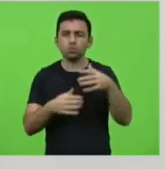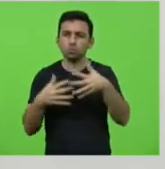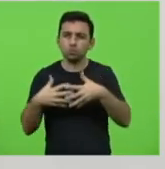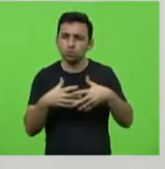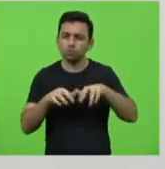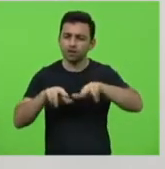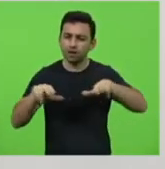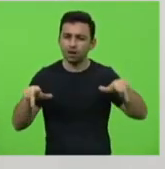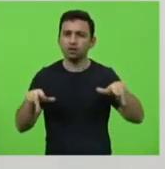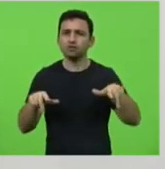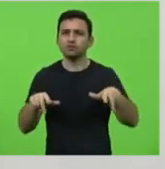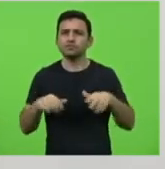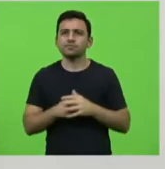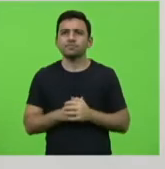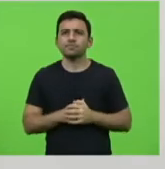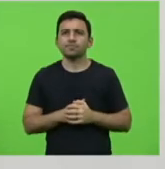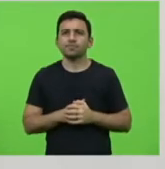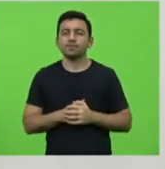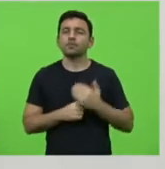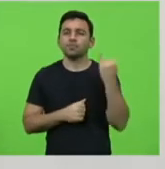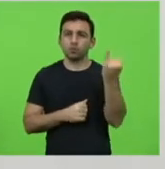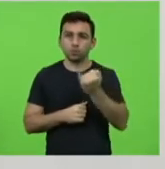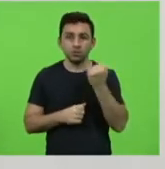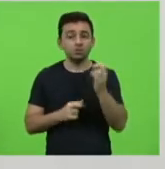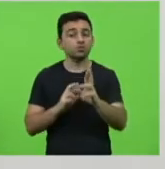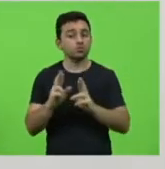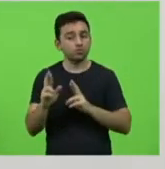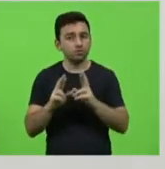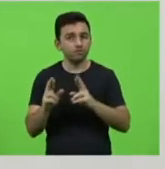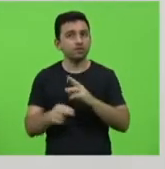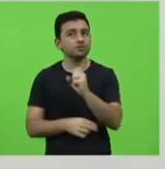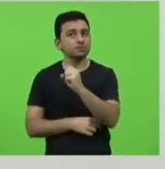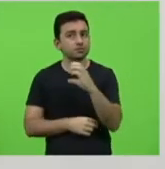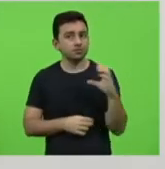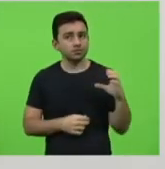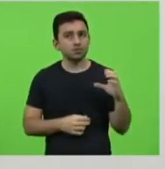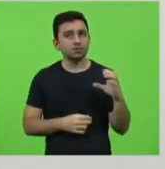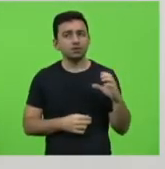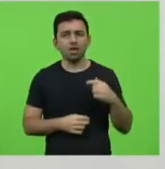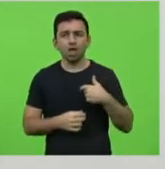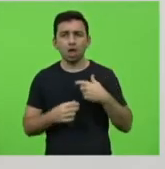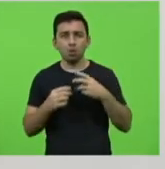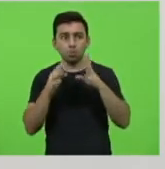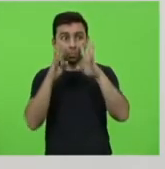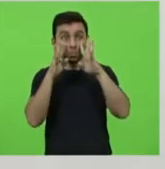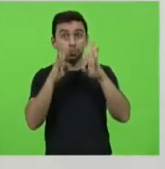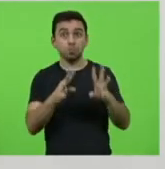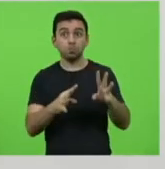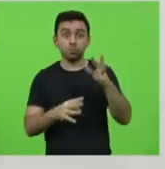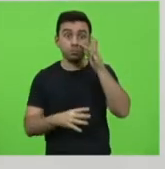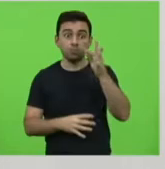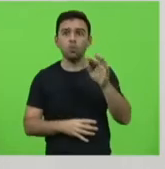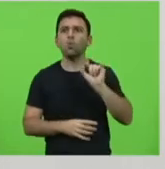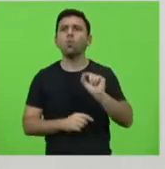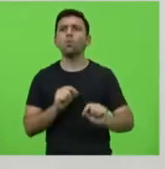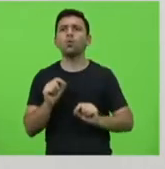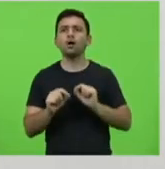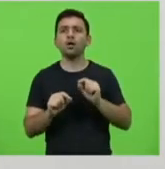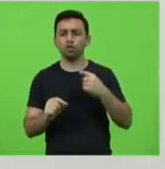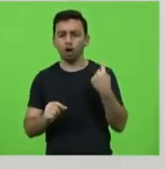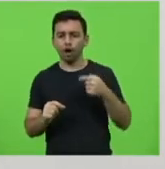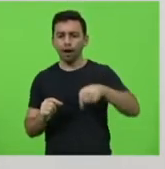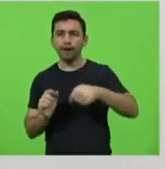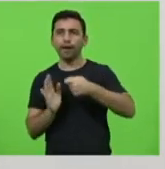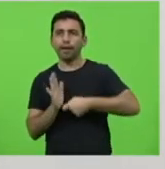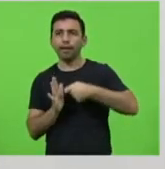até a 101. São importantes rodovias catarinenses. E o que me chama a atenção, deputados, é nós batalhando aqui